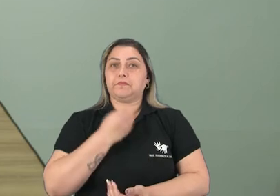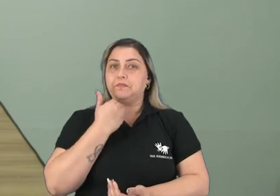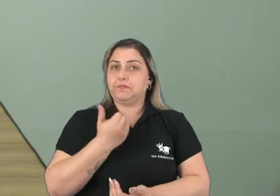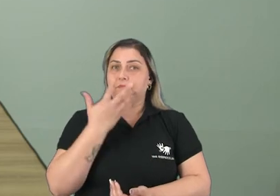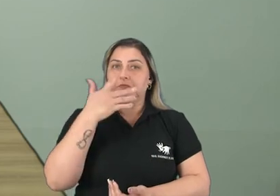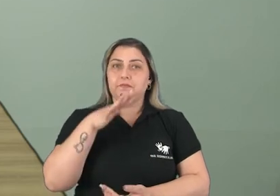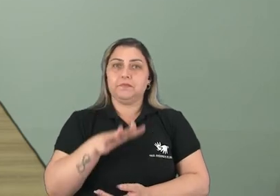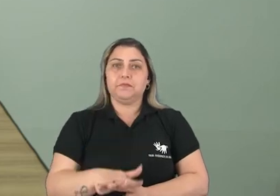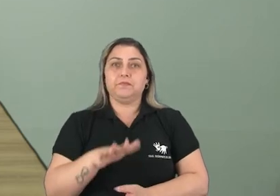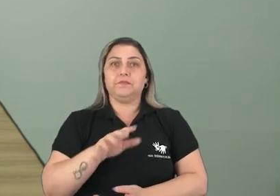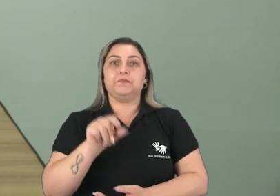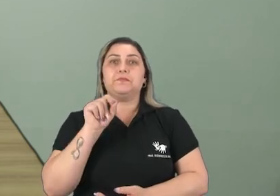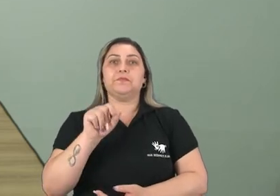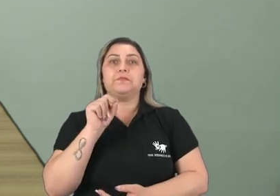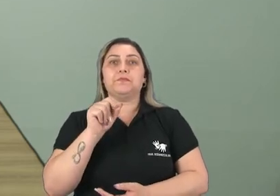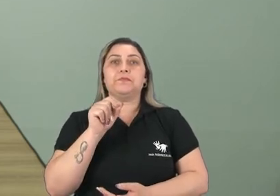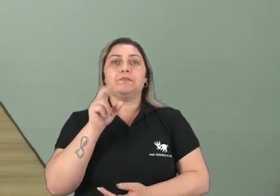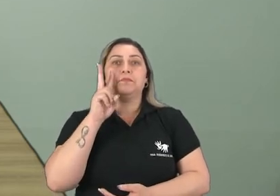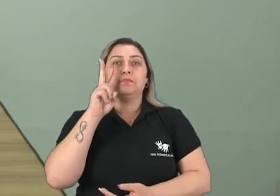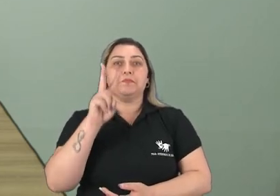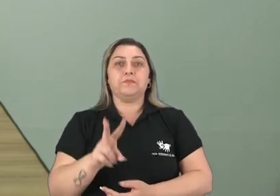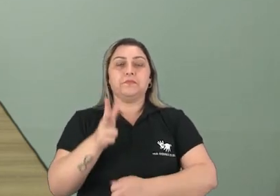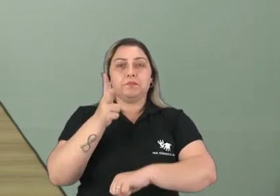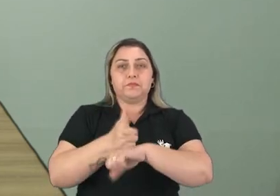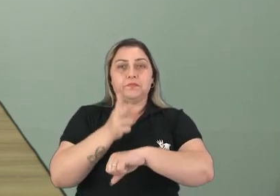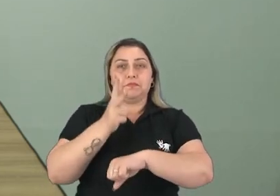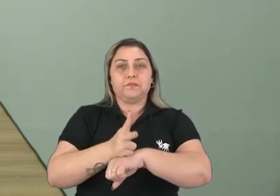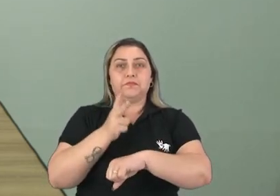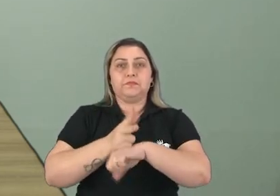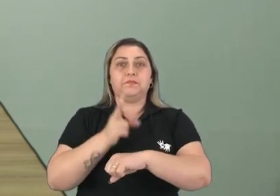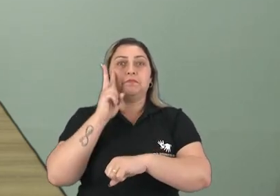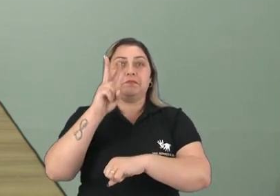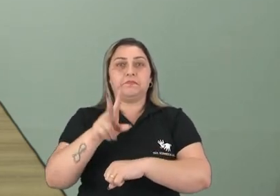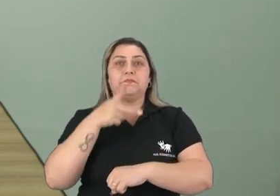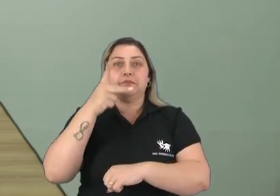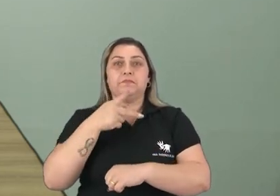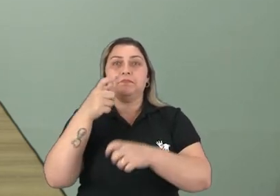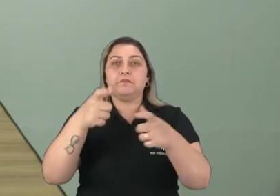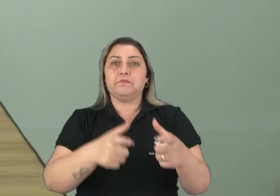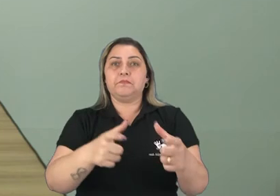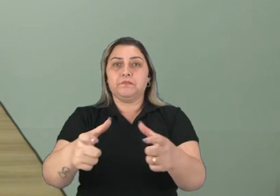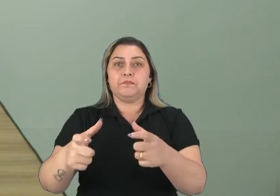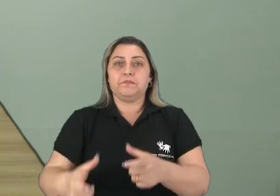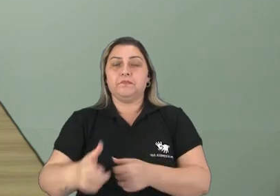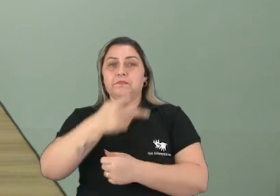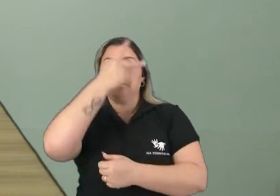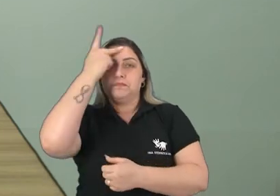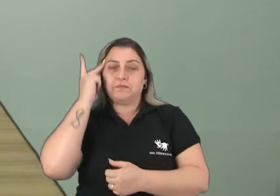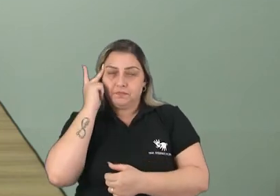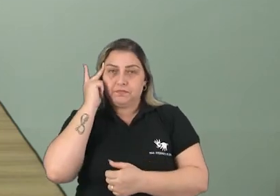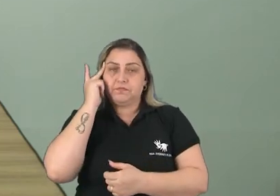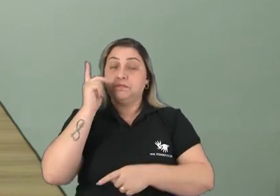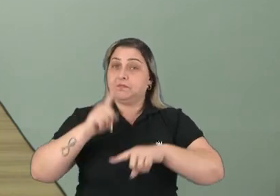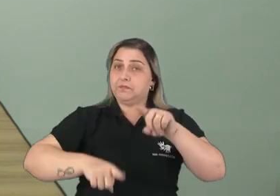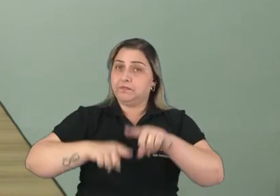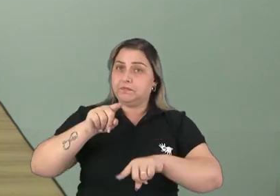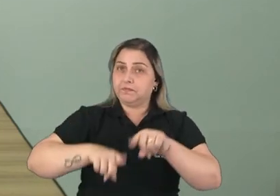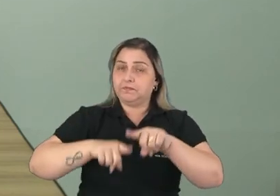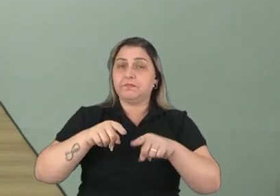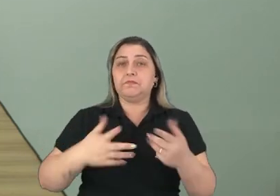Muito bem, crianças. O que vocês observaram no vídeo? Viram que falava sobre localização de pessoas e de